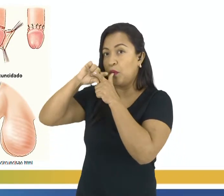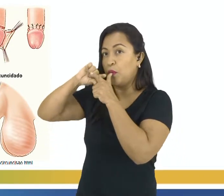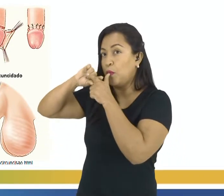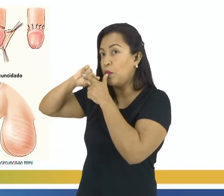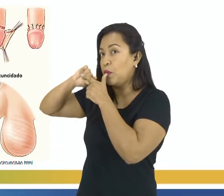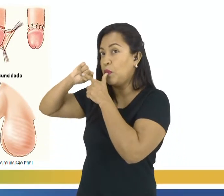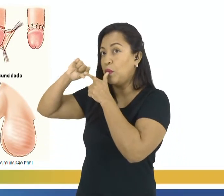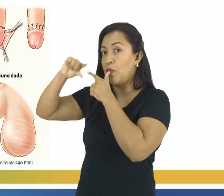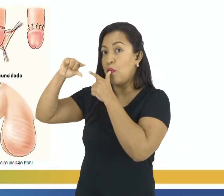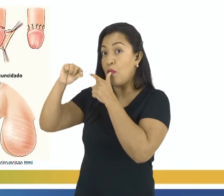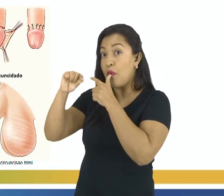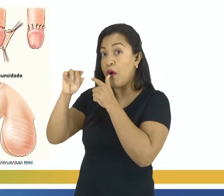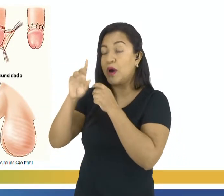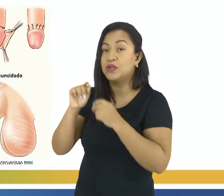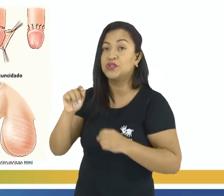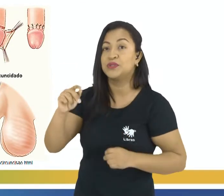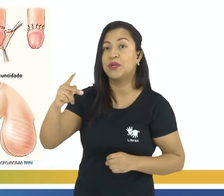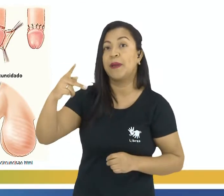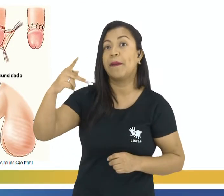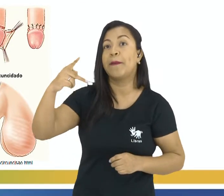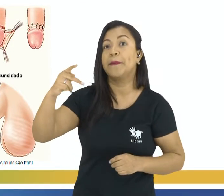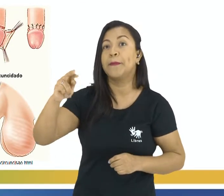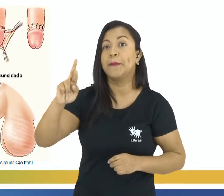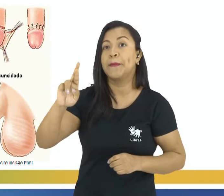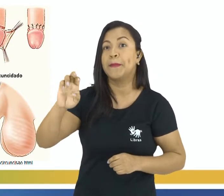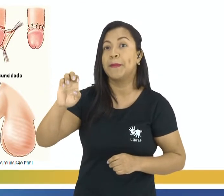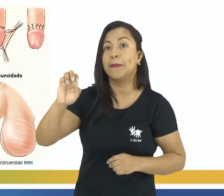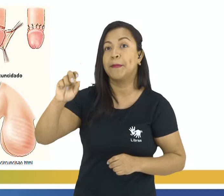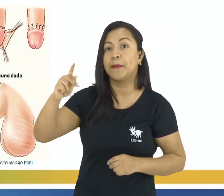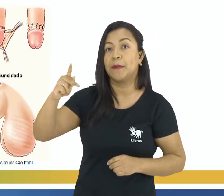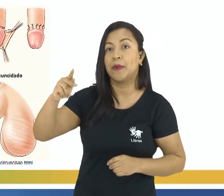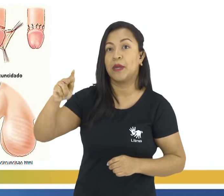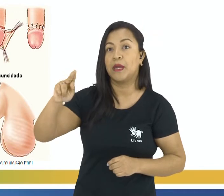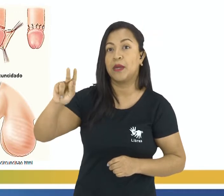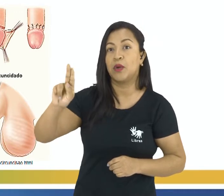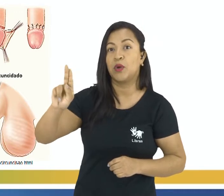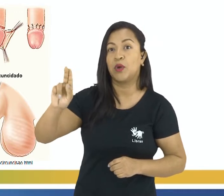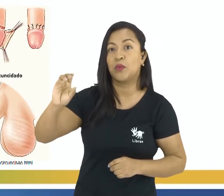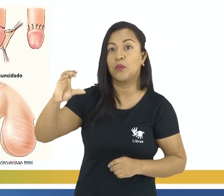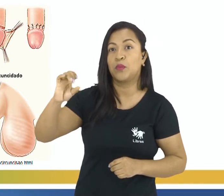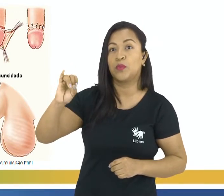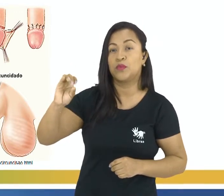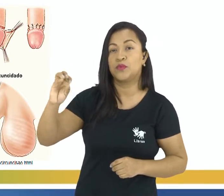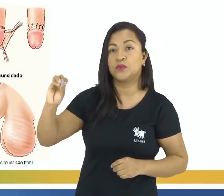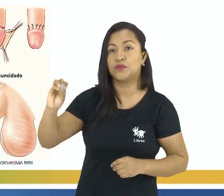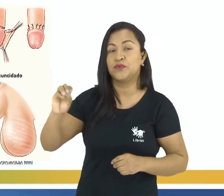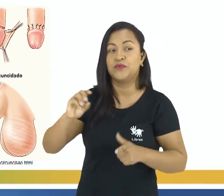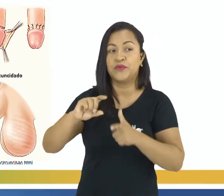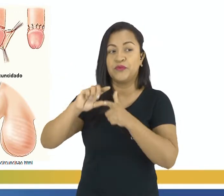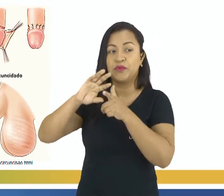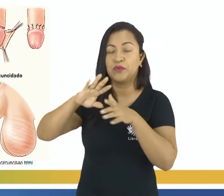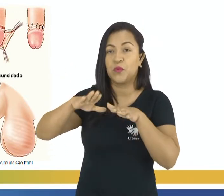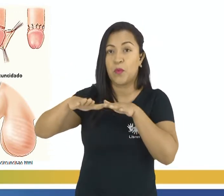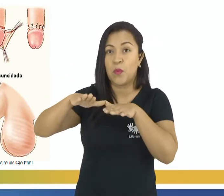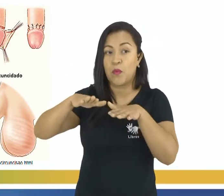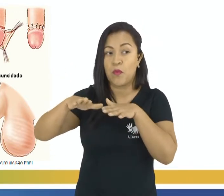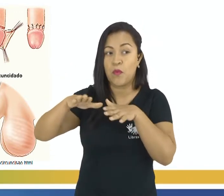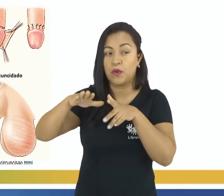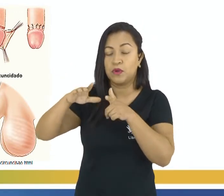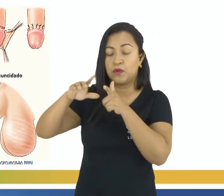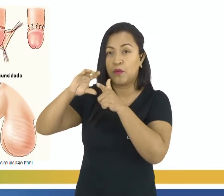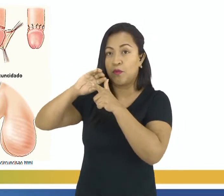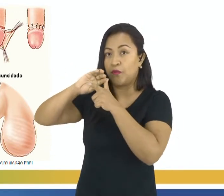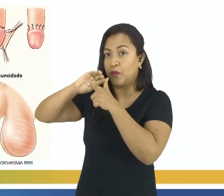prepúcio. Esse prepúcio, ele faz uma movimentação em cima da glande ao longo de